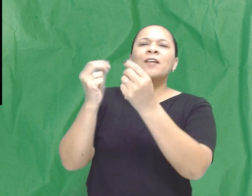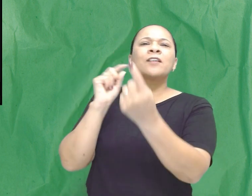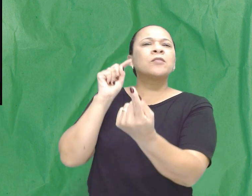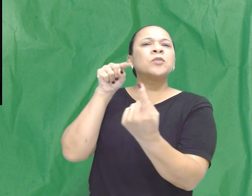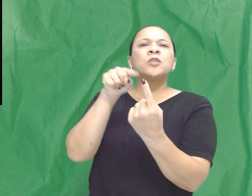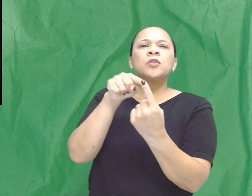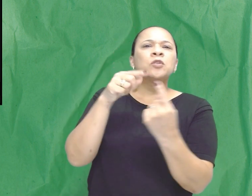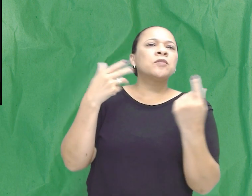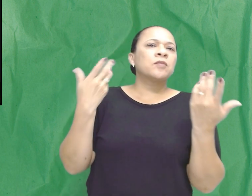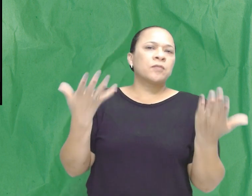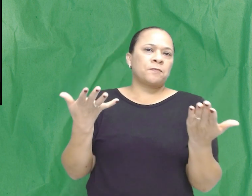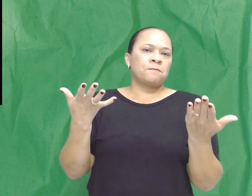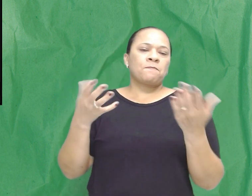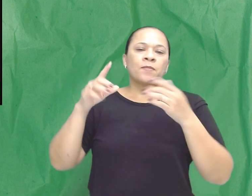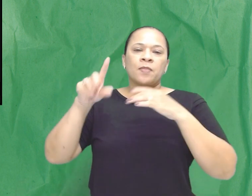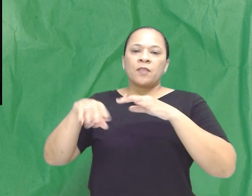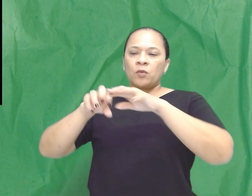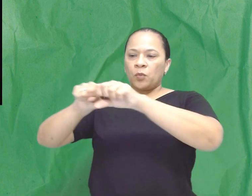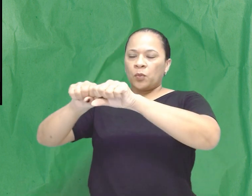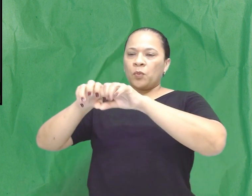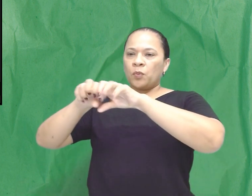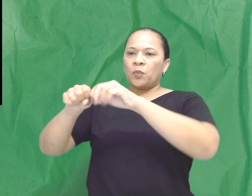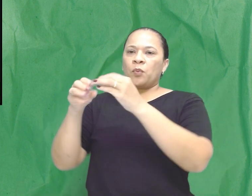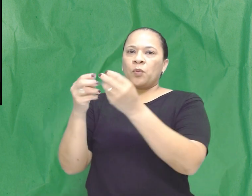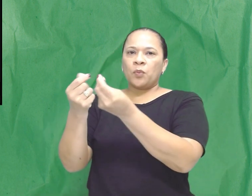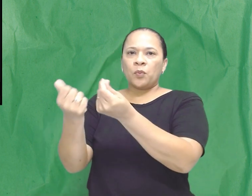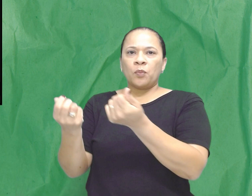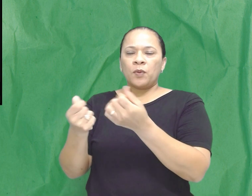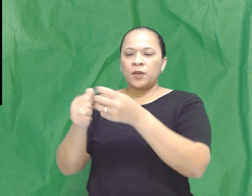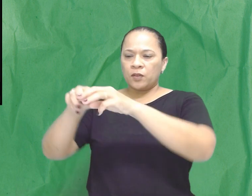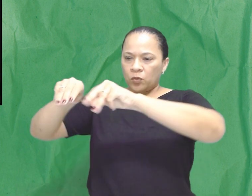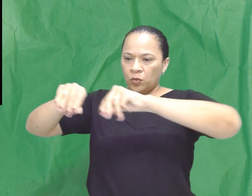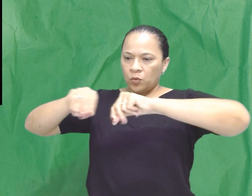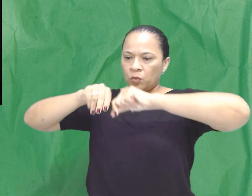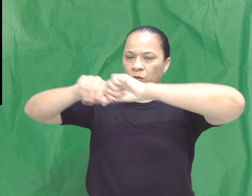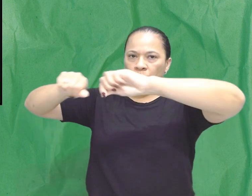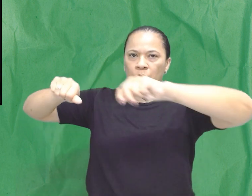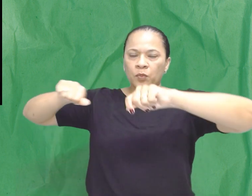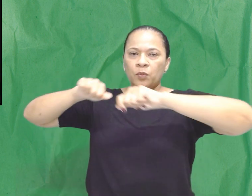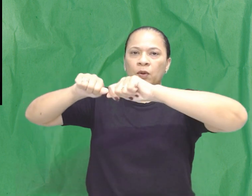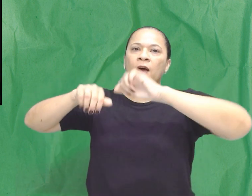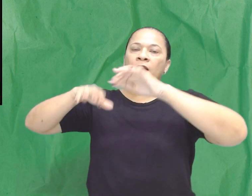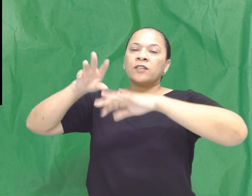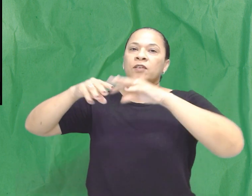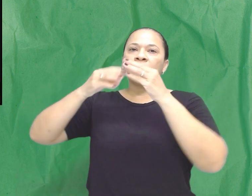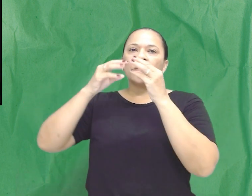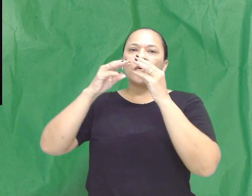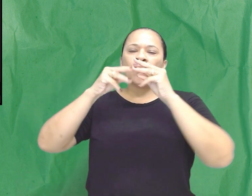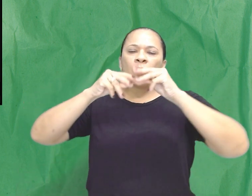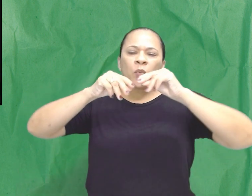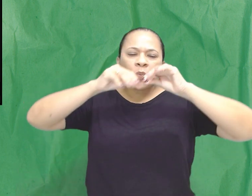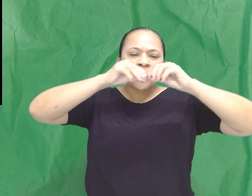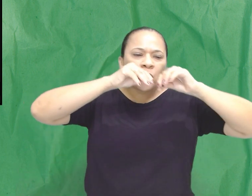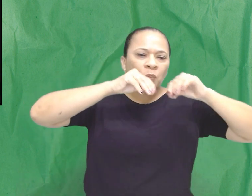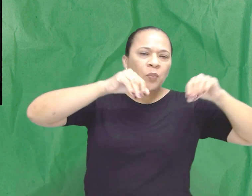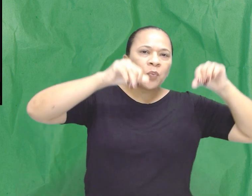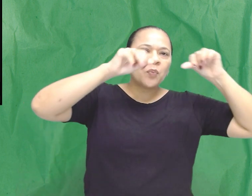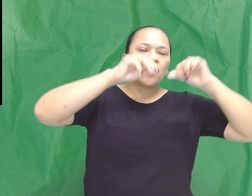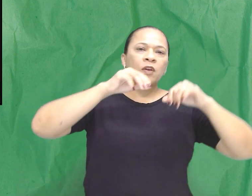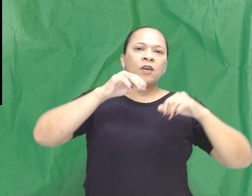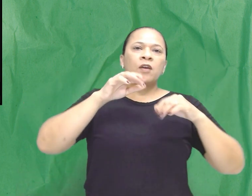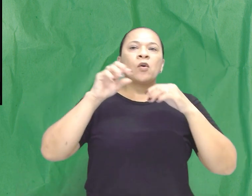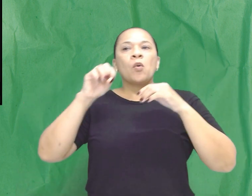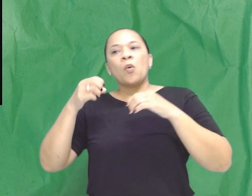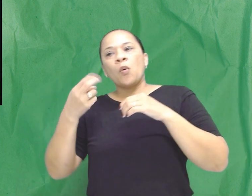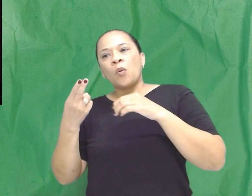algumas massas peçam alguns açúcares específicos. Pode ser, de repente, o açúcar refinado, que é o mais utilizado, o açúcar